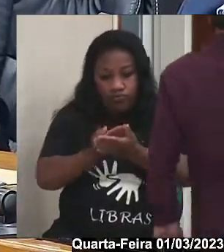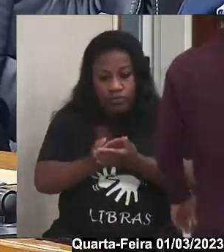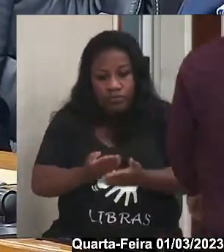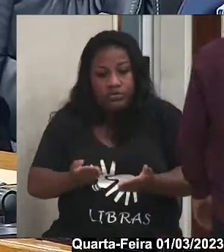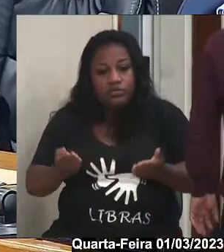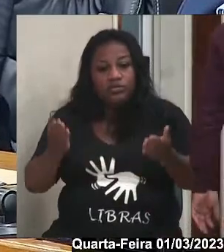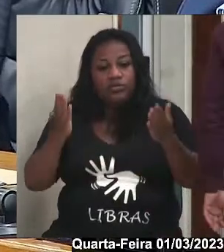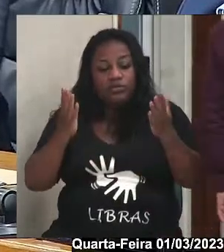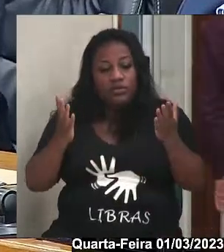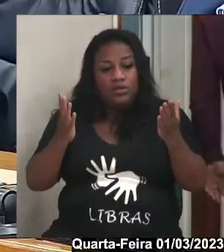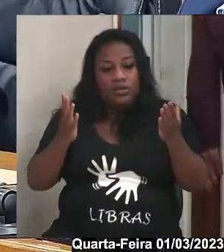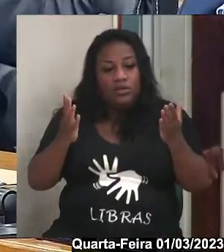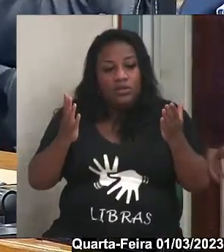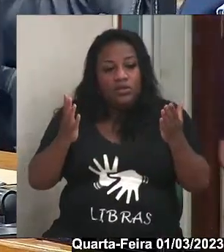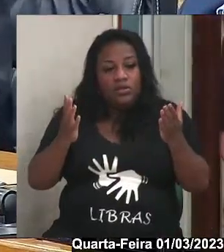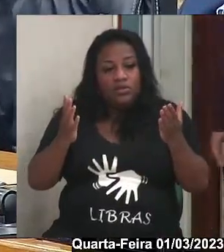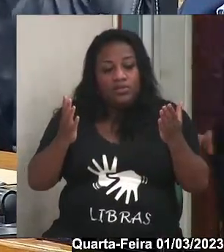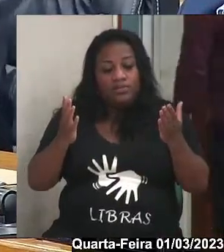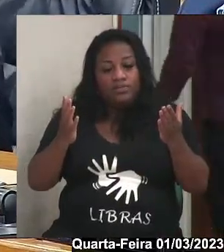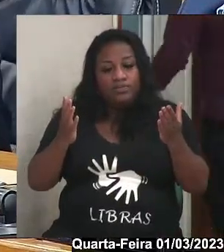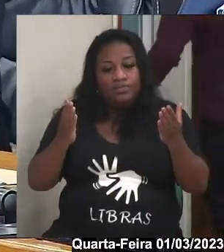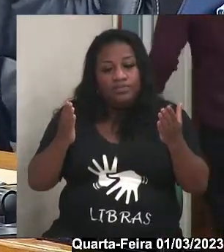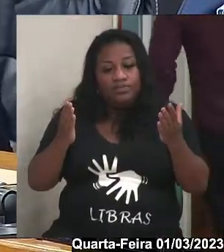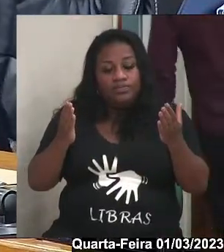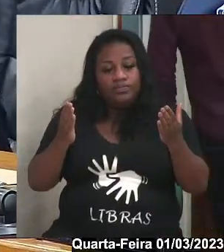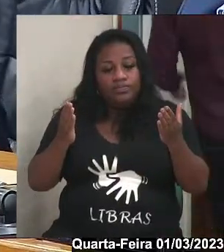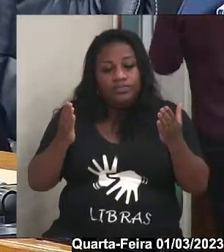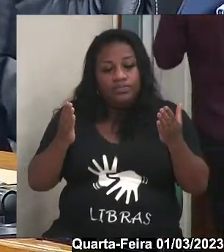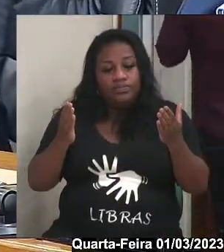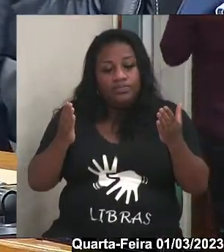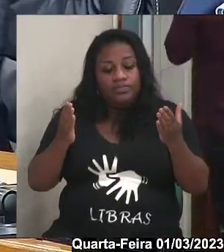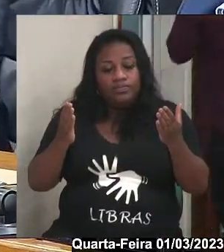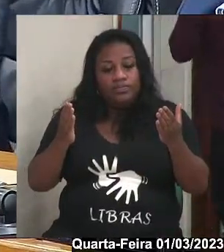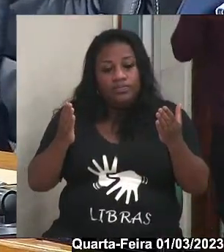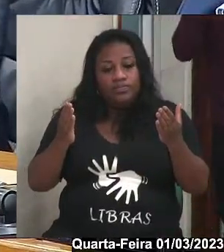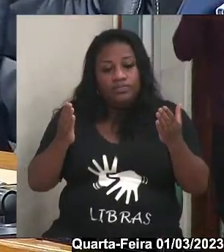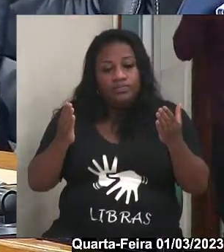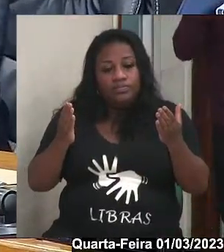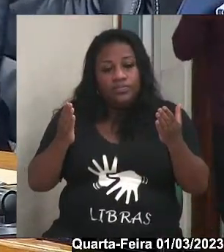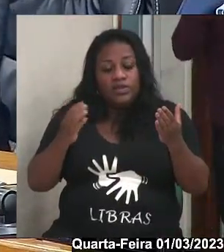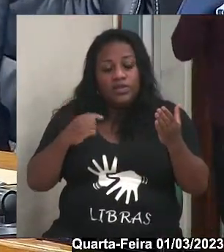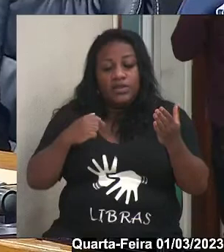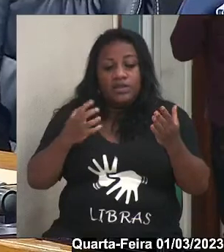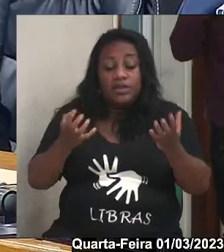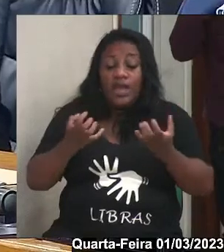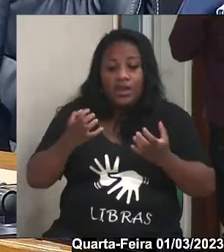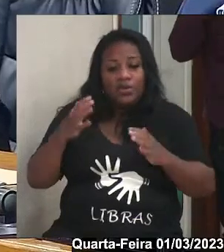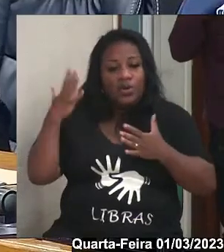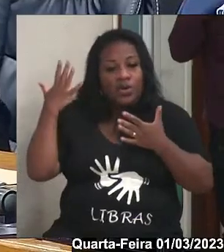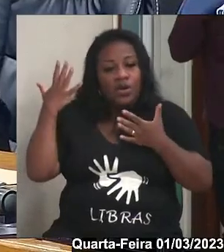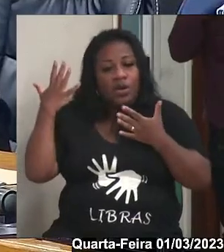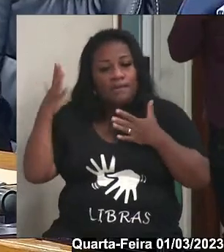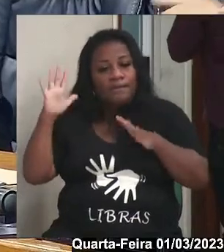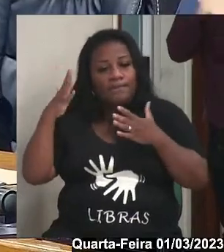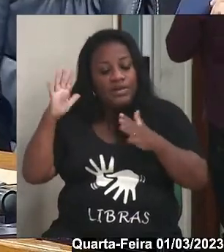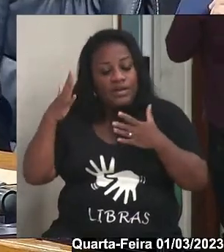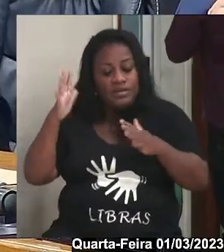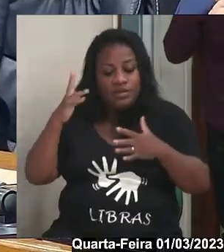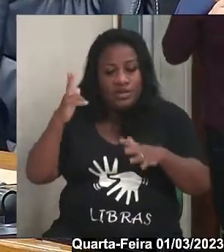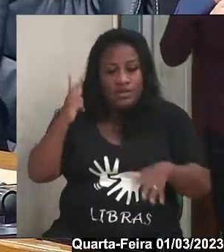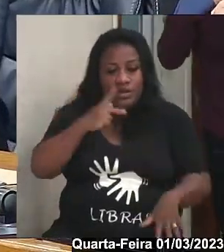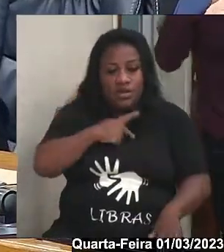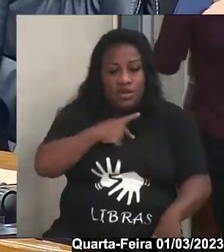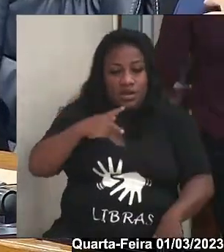mais uma sessão na nossa Câmara Municipal. Quero aqui parabenizar aí